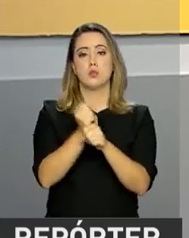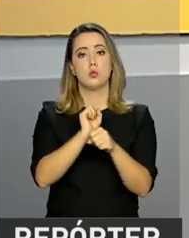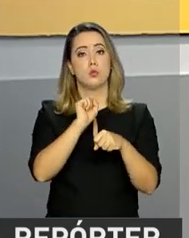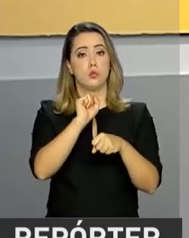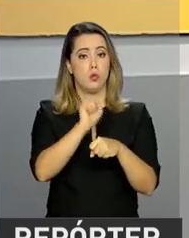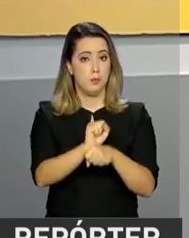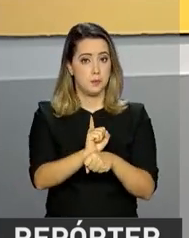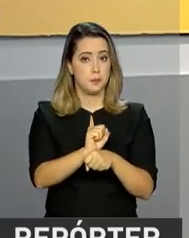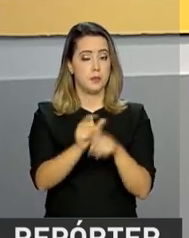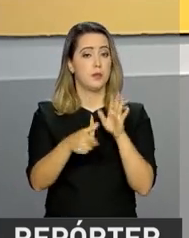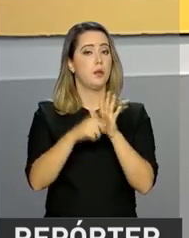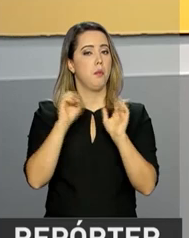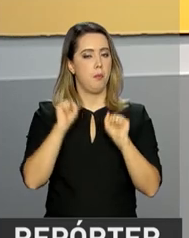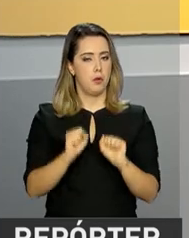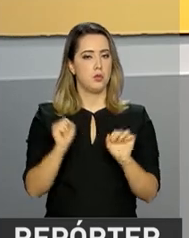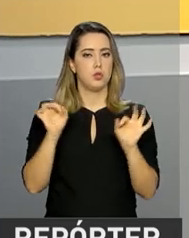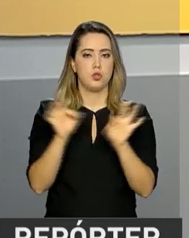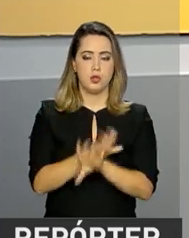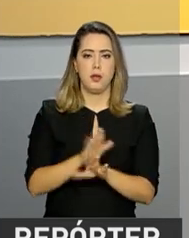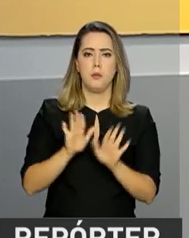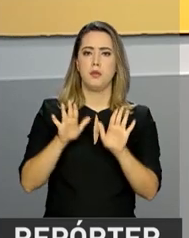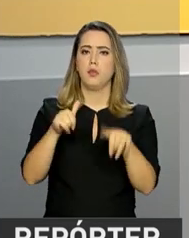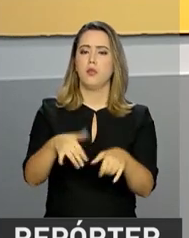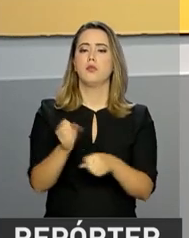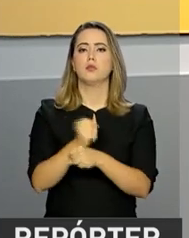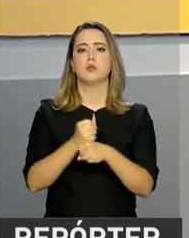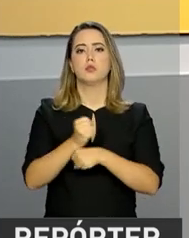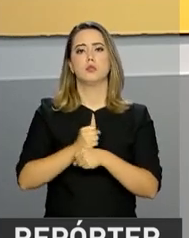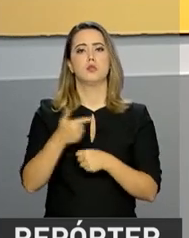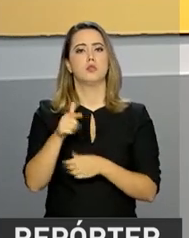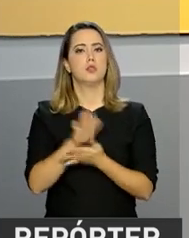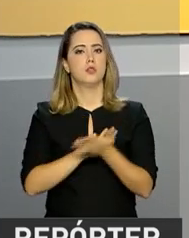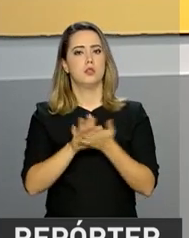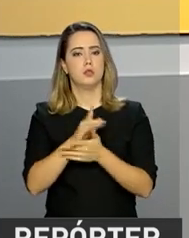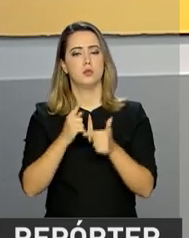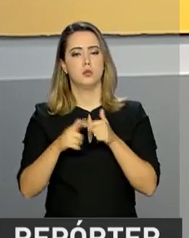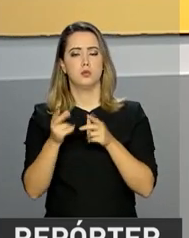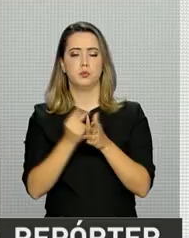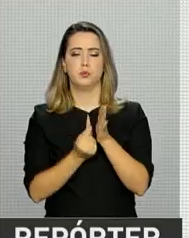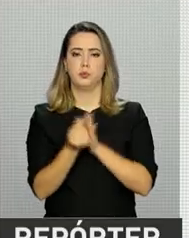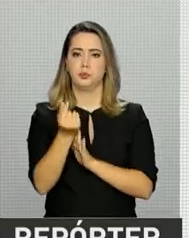serem concluídas até o fim do ano que vem e que não haverá problemas de orçamento.